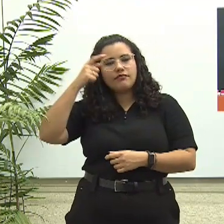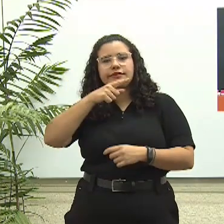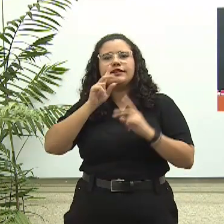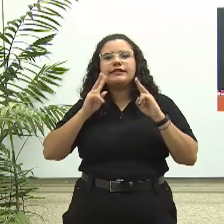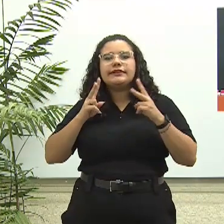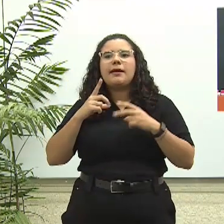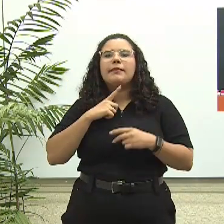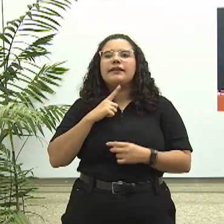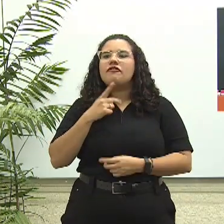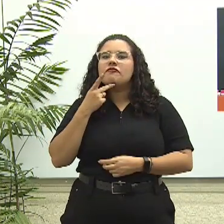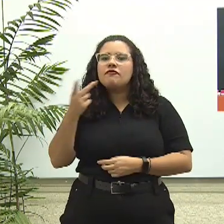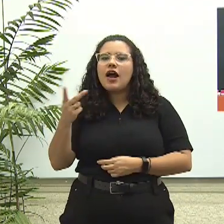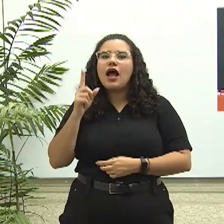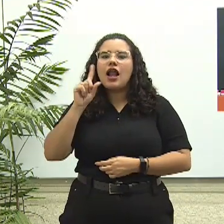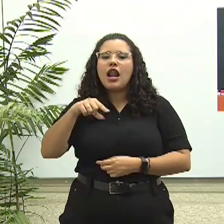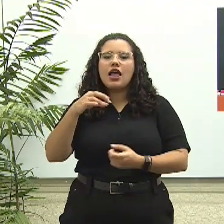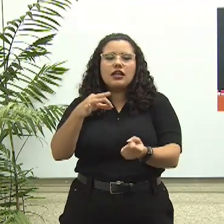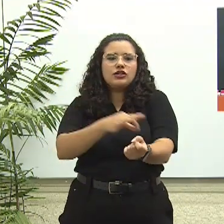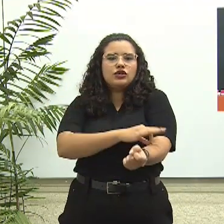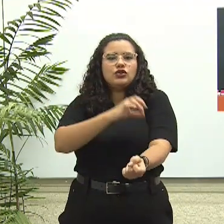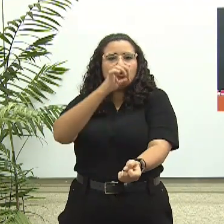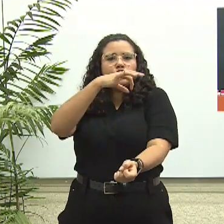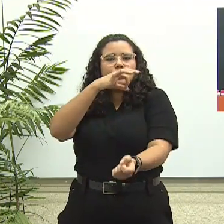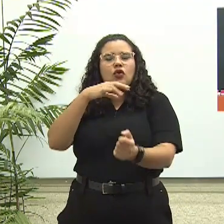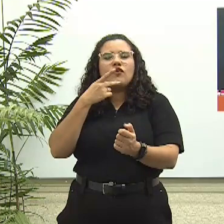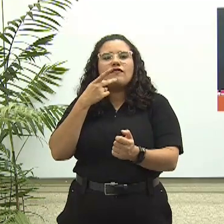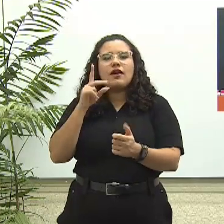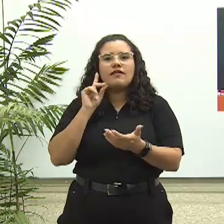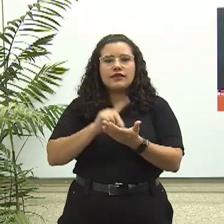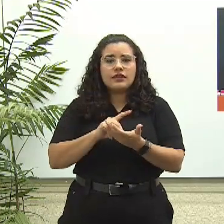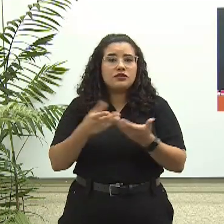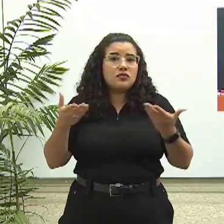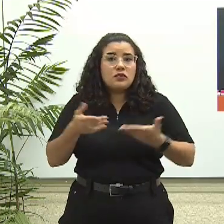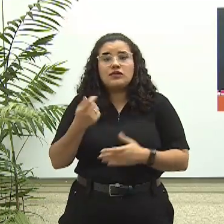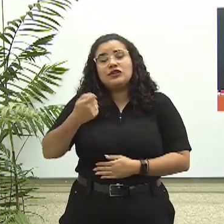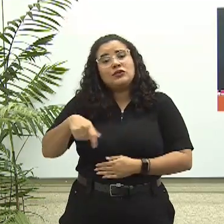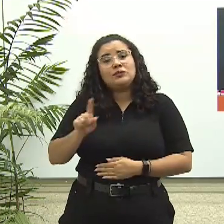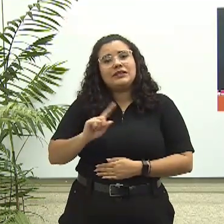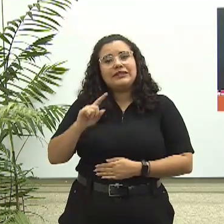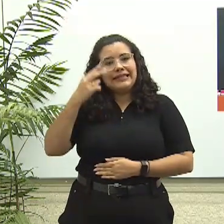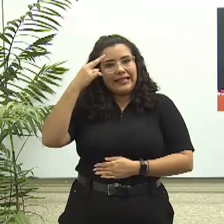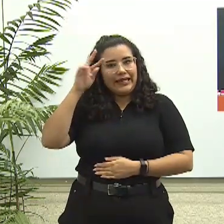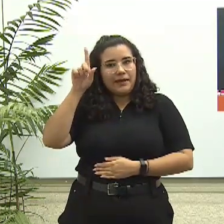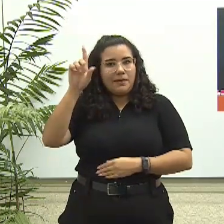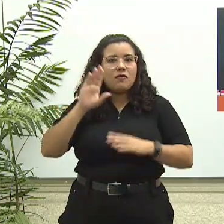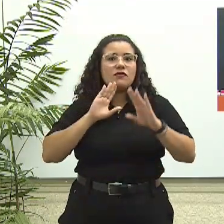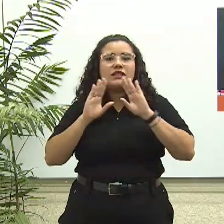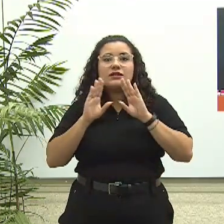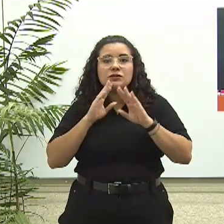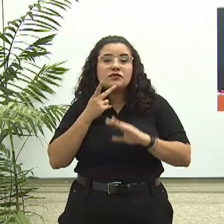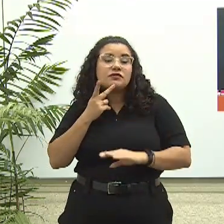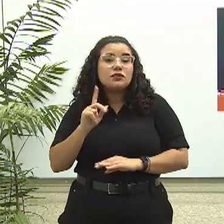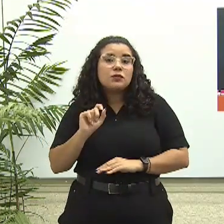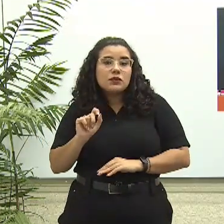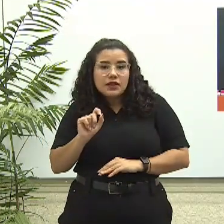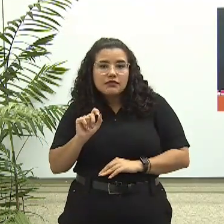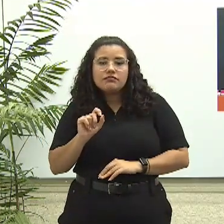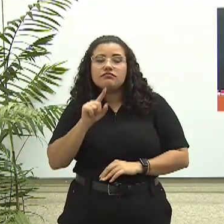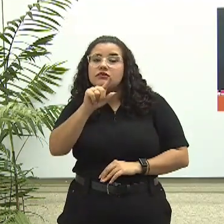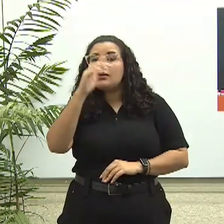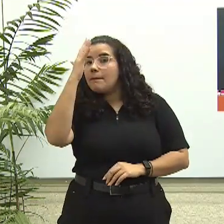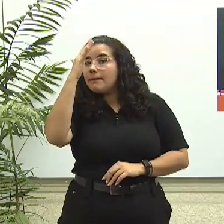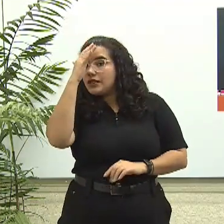com soro pentotal sódico S da verdade hoje não precisa mais que que tá escrito lá no Facebook o que você está pensando